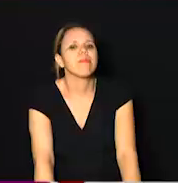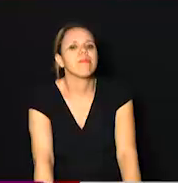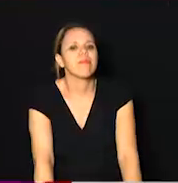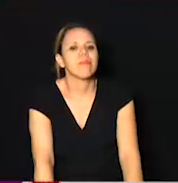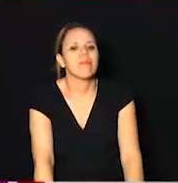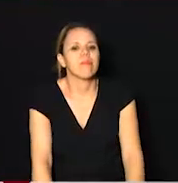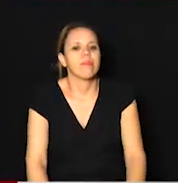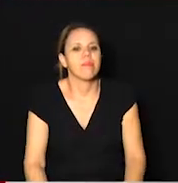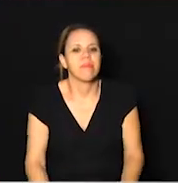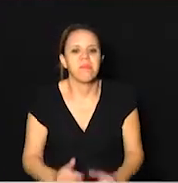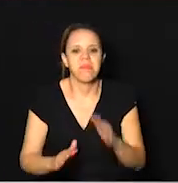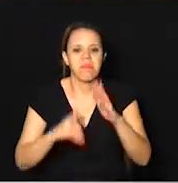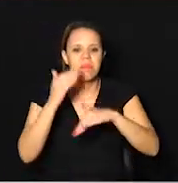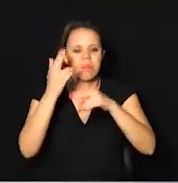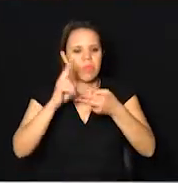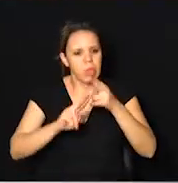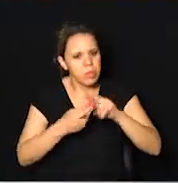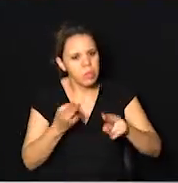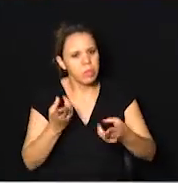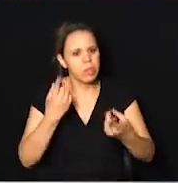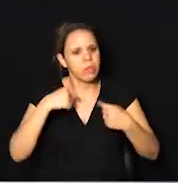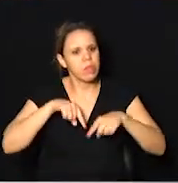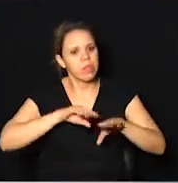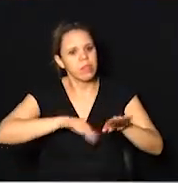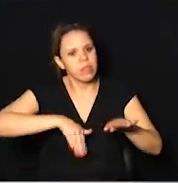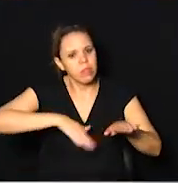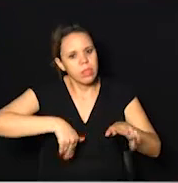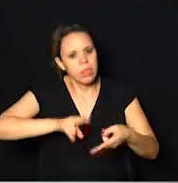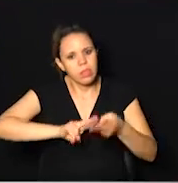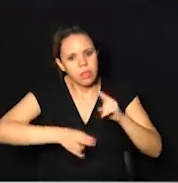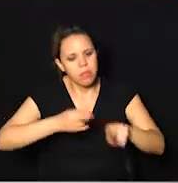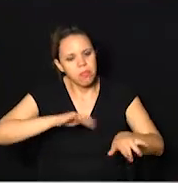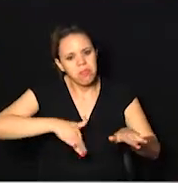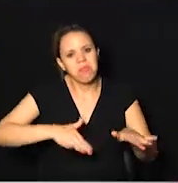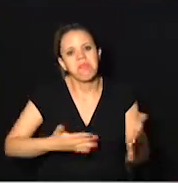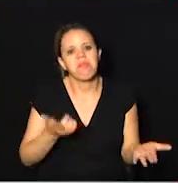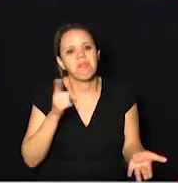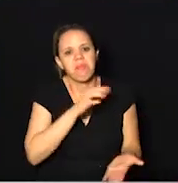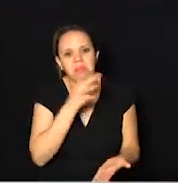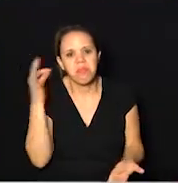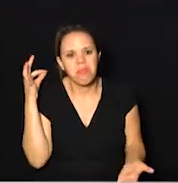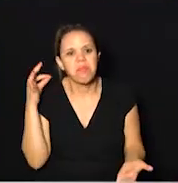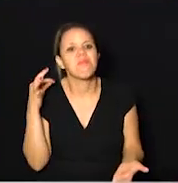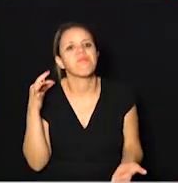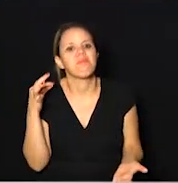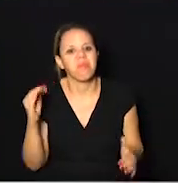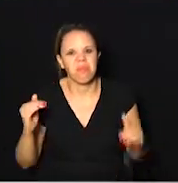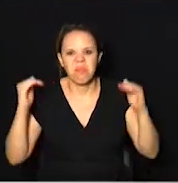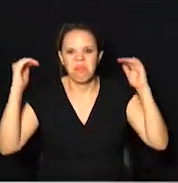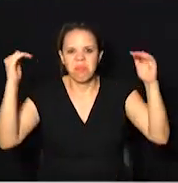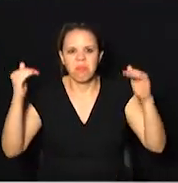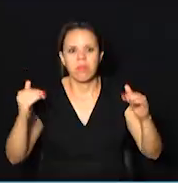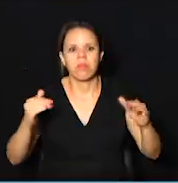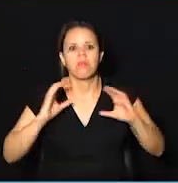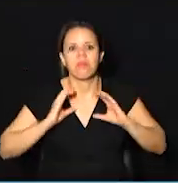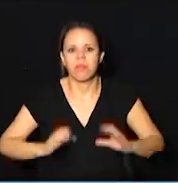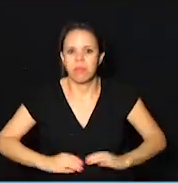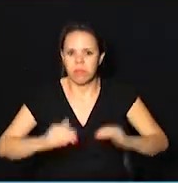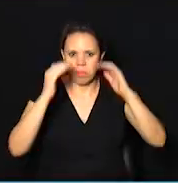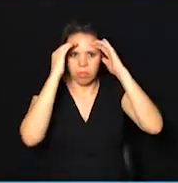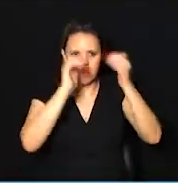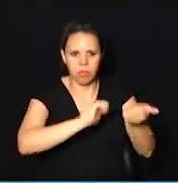teria disparado e não pelo talento que ele tem dentro da água habilidade aquático ele mas pela